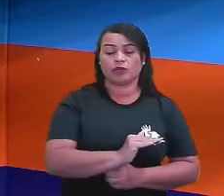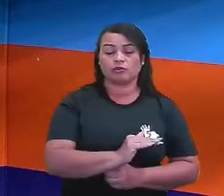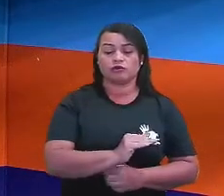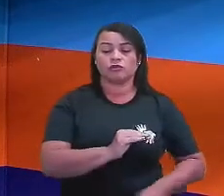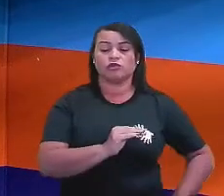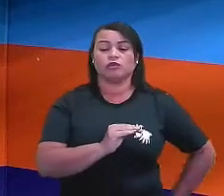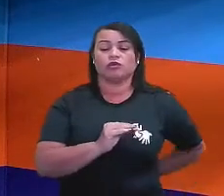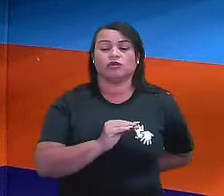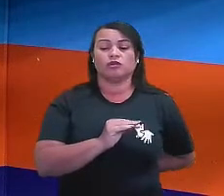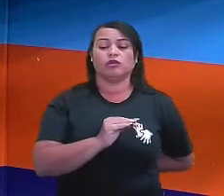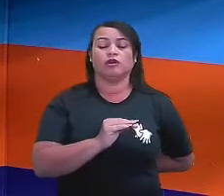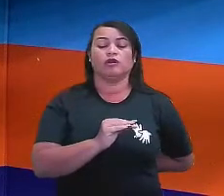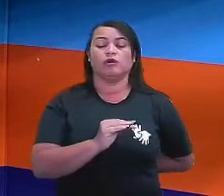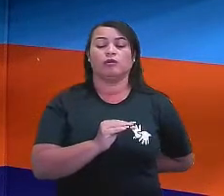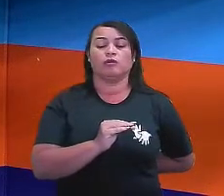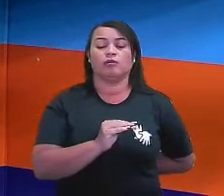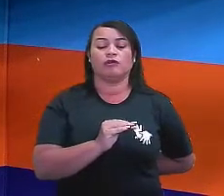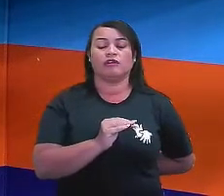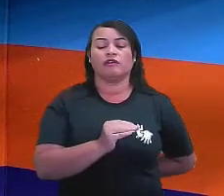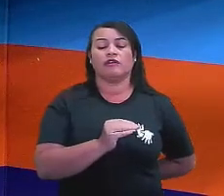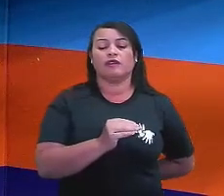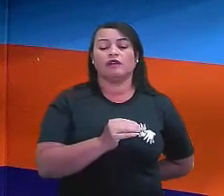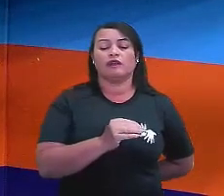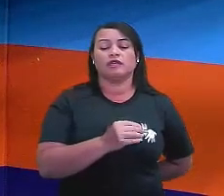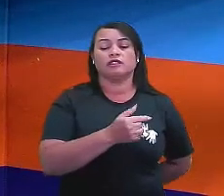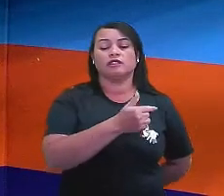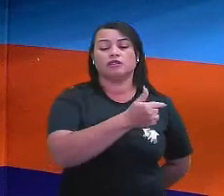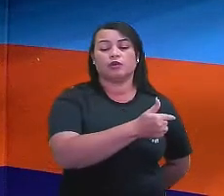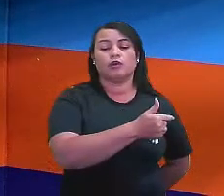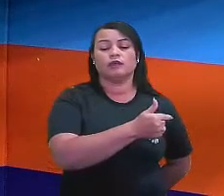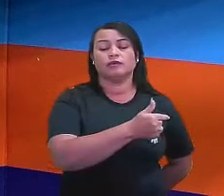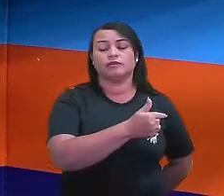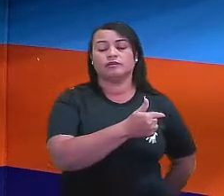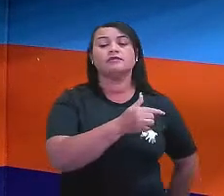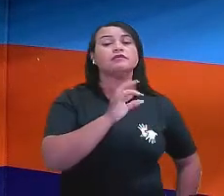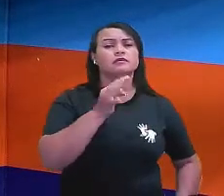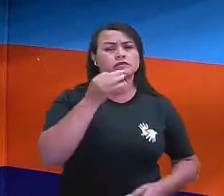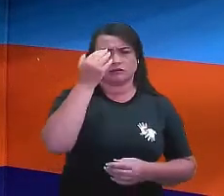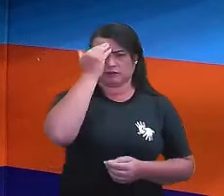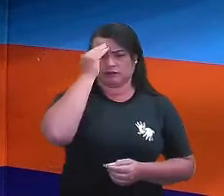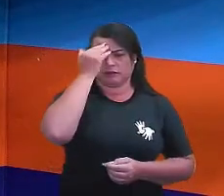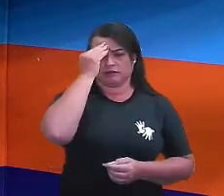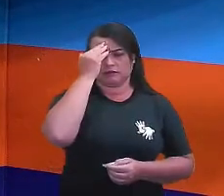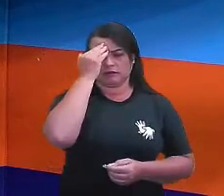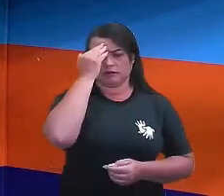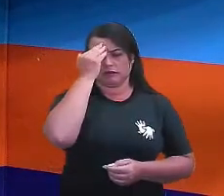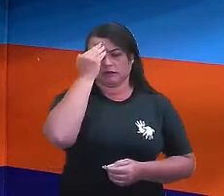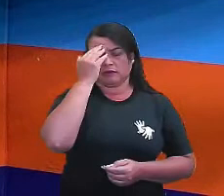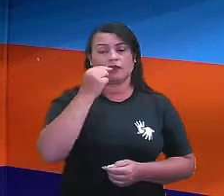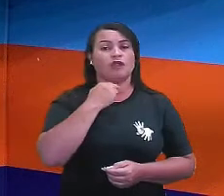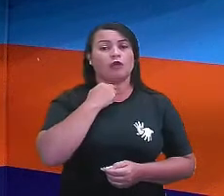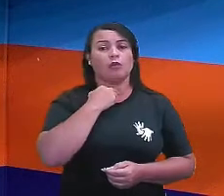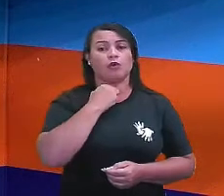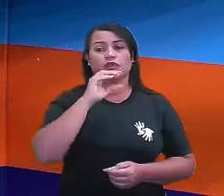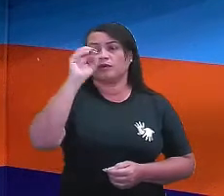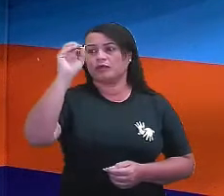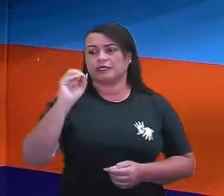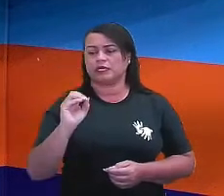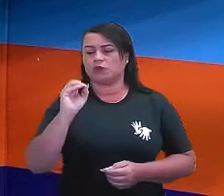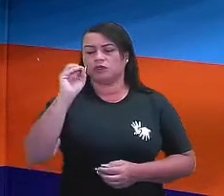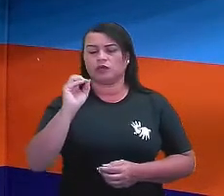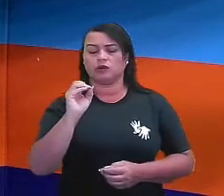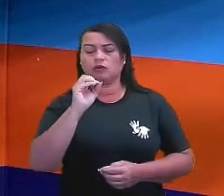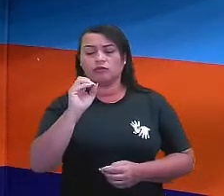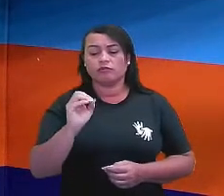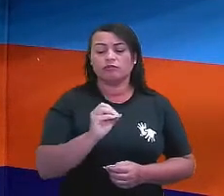0. 1 vezes 2, 2. Entenderam, né, gente? Eu não joguei, ó, 0 embaixo do 0. Eu pulei